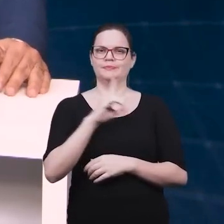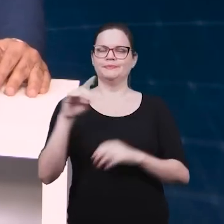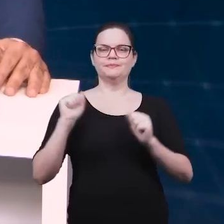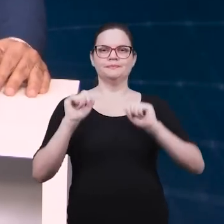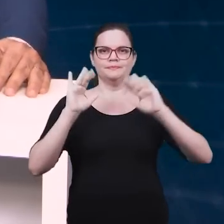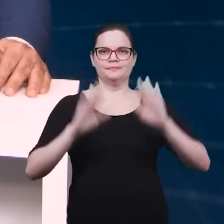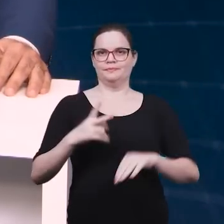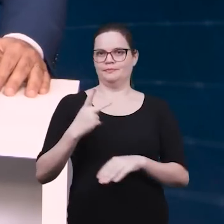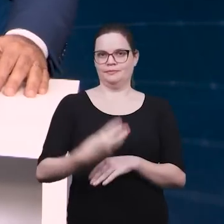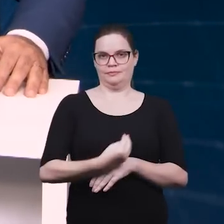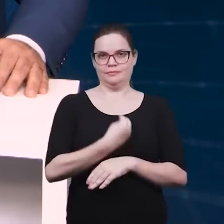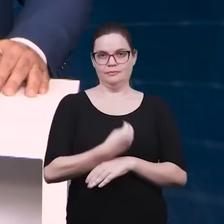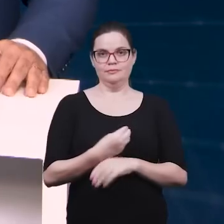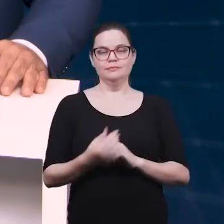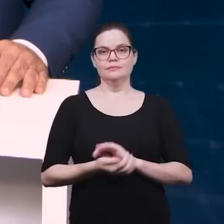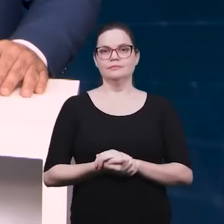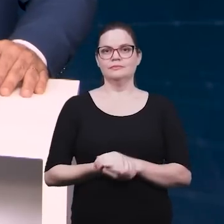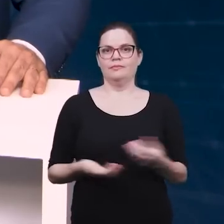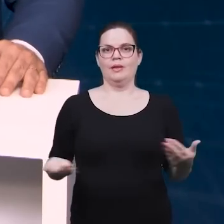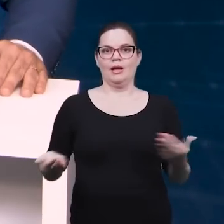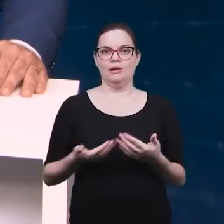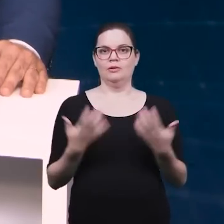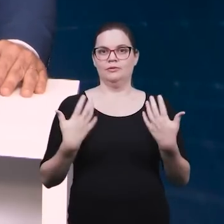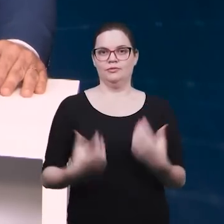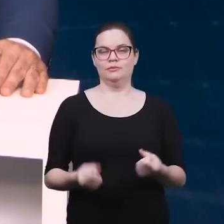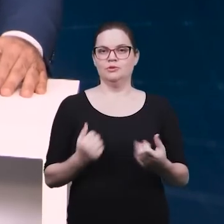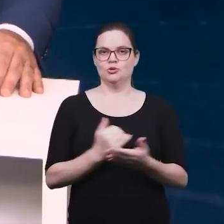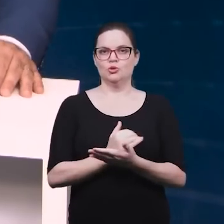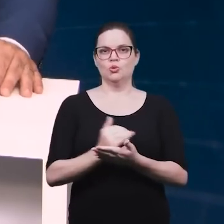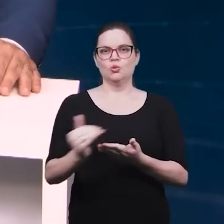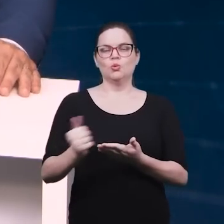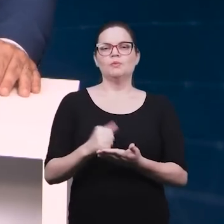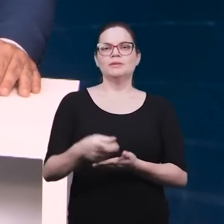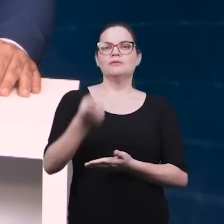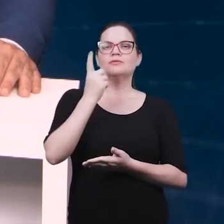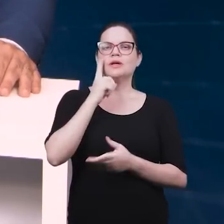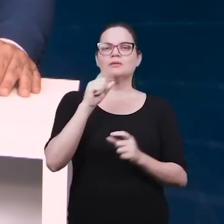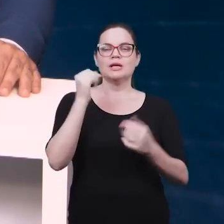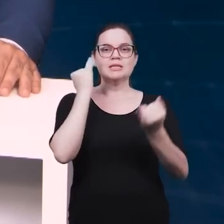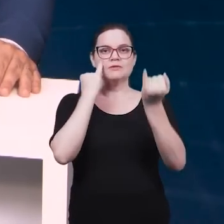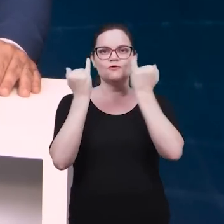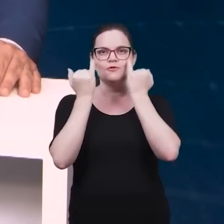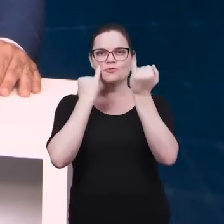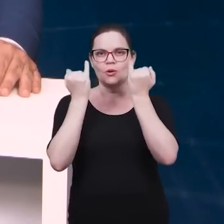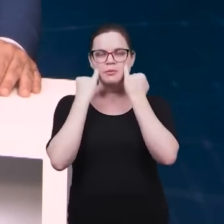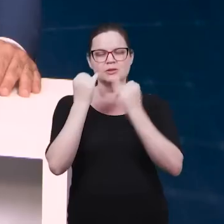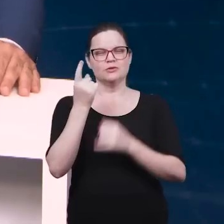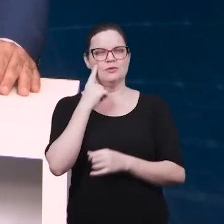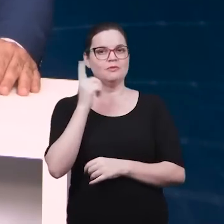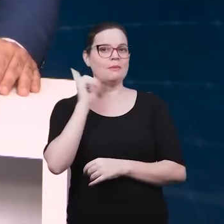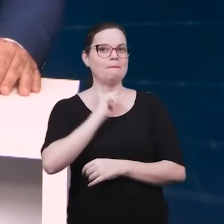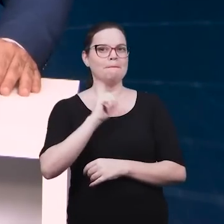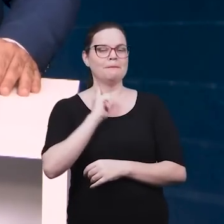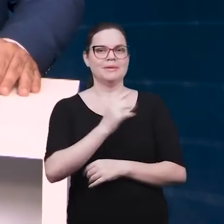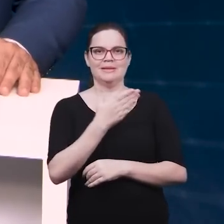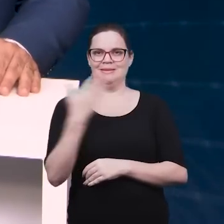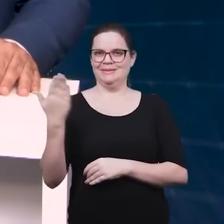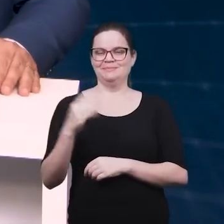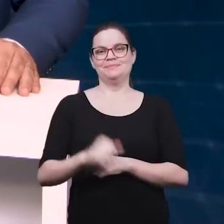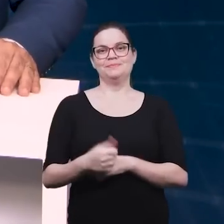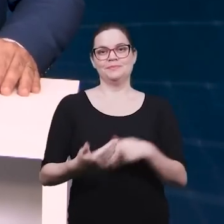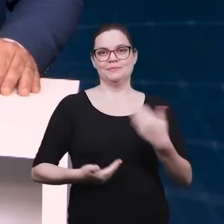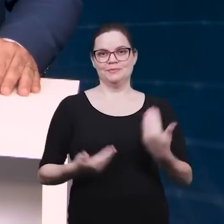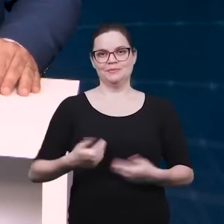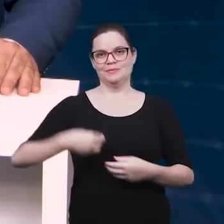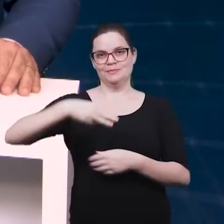aí para a sua vida. E agora sim, nós vamos começar aqui conferindo as notícias. Vamos diretamente para Minas Gerais com o nosso correspondente, o nosso